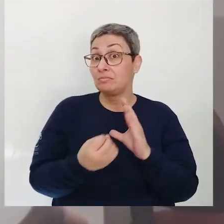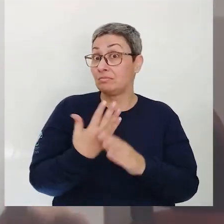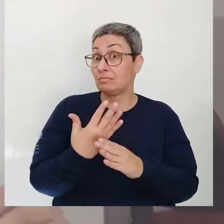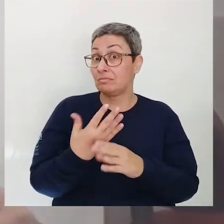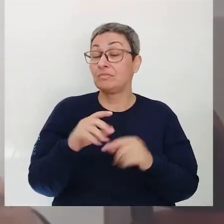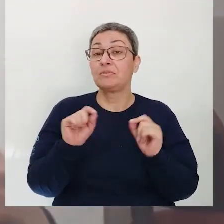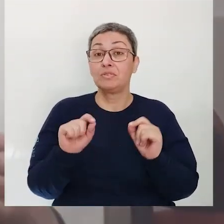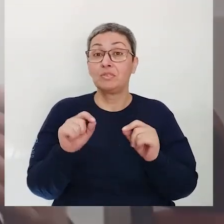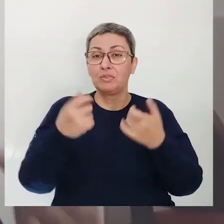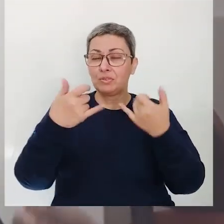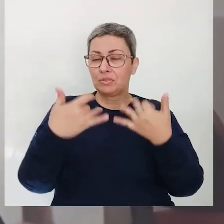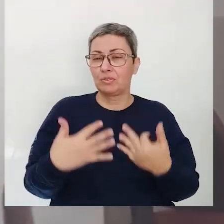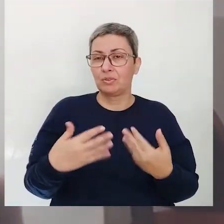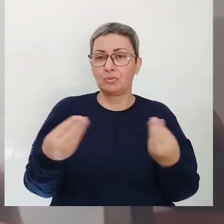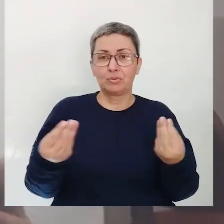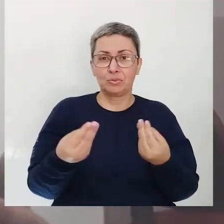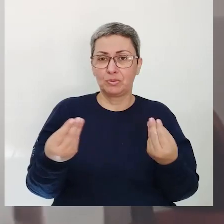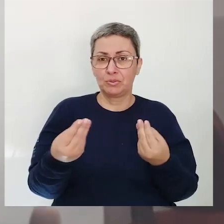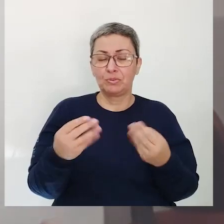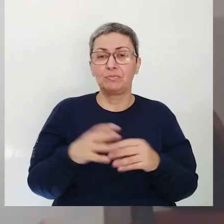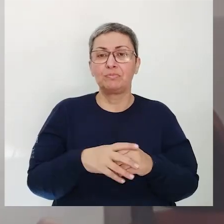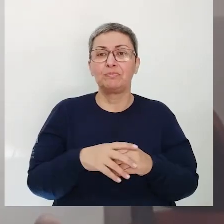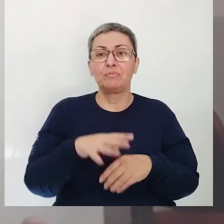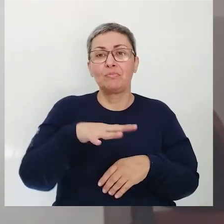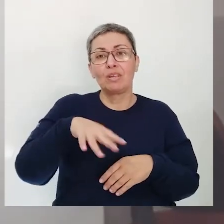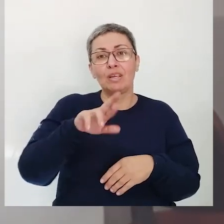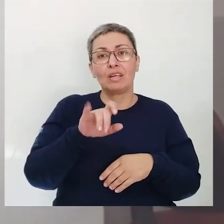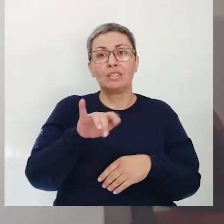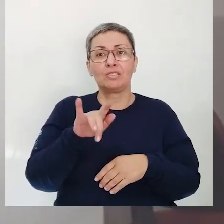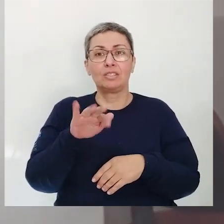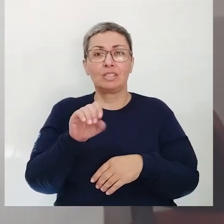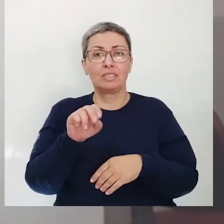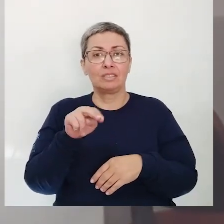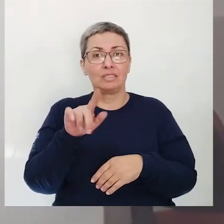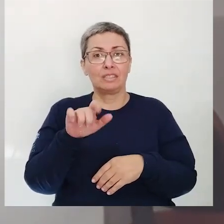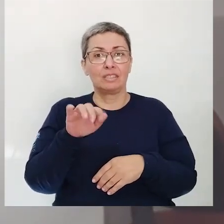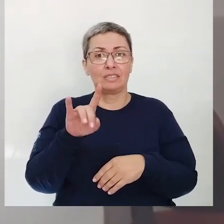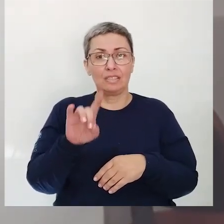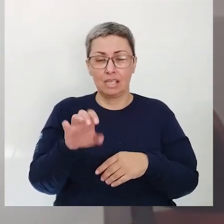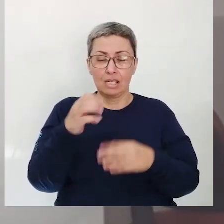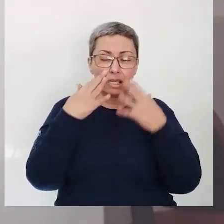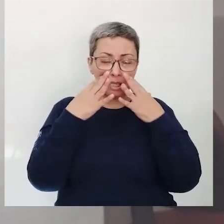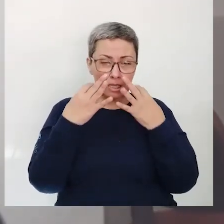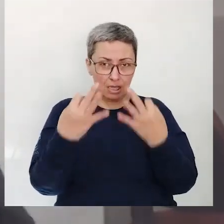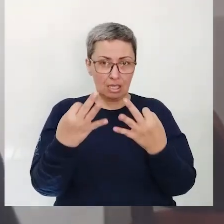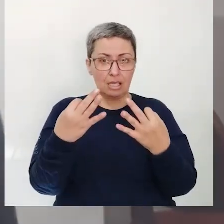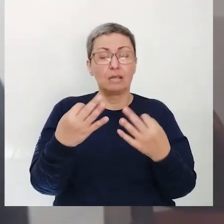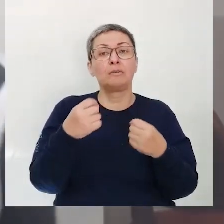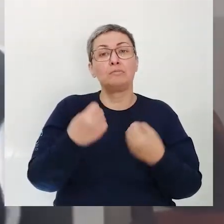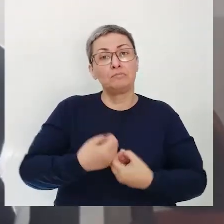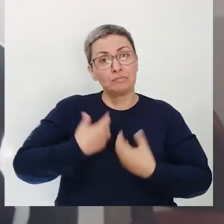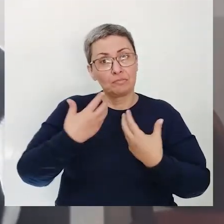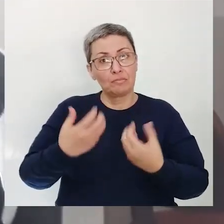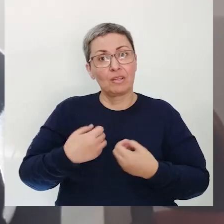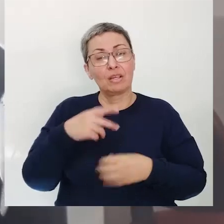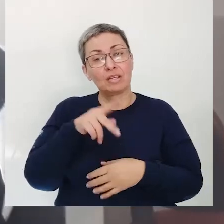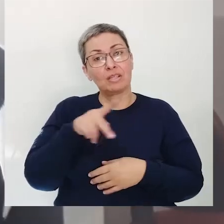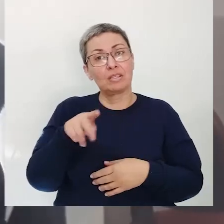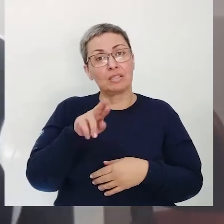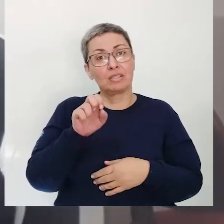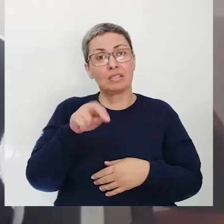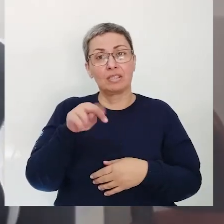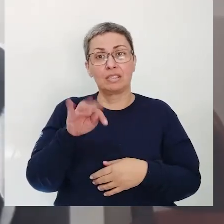né? Nós vamos falar um pouquinho sobre essa questão da regionalidade. Mas eu quero que você preste bastante atenção nesse poema da